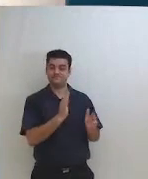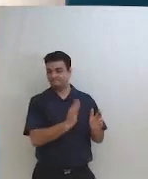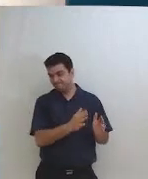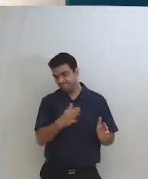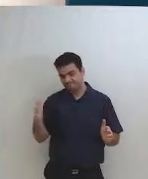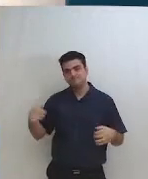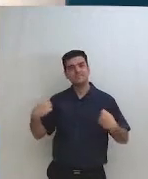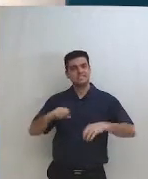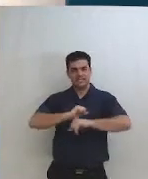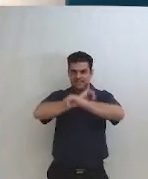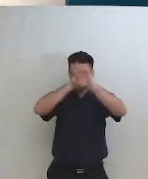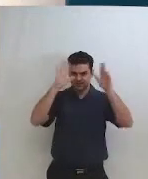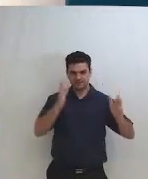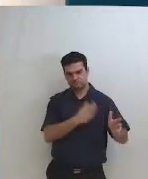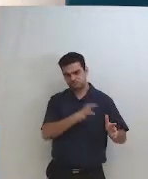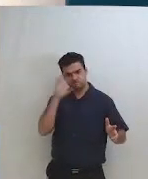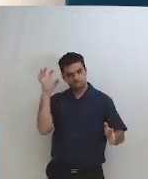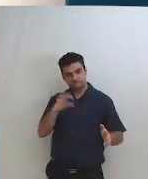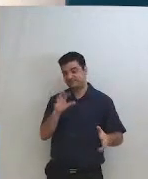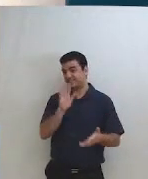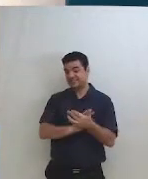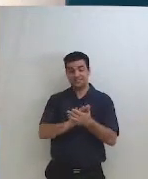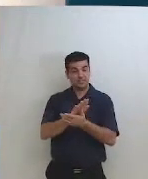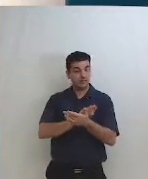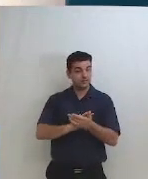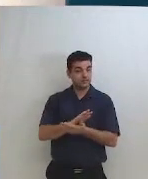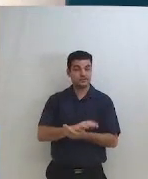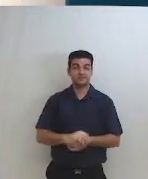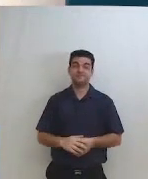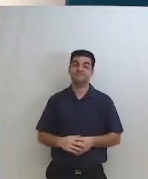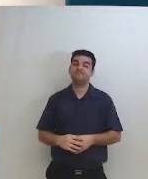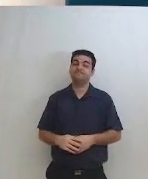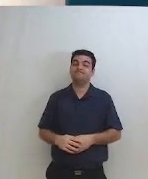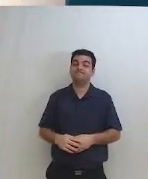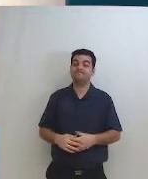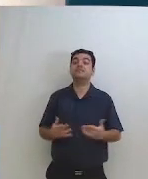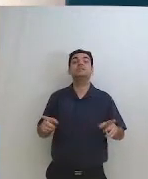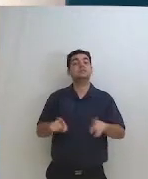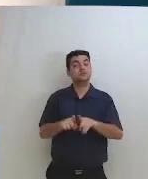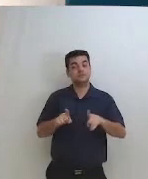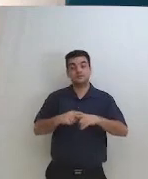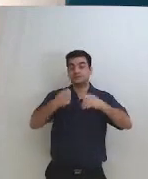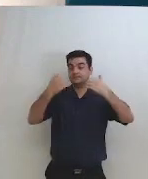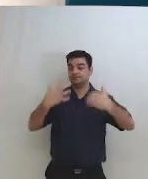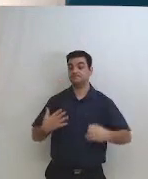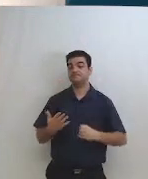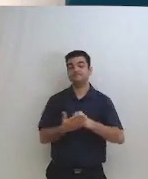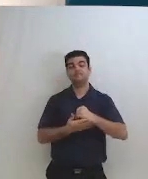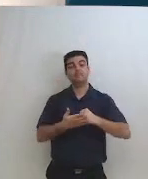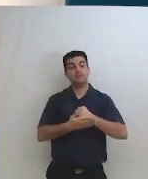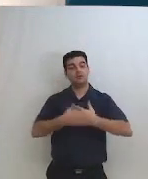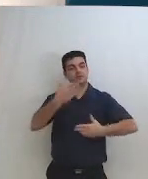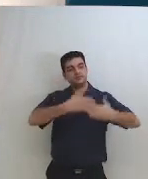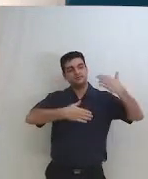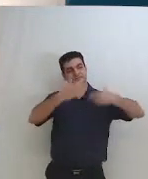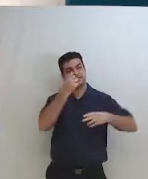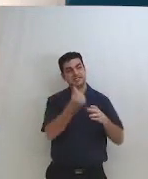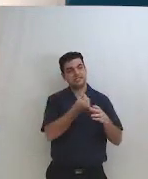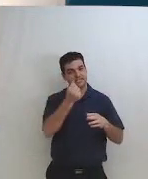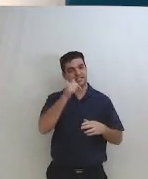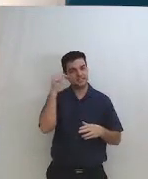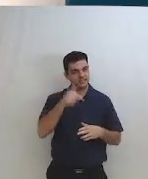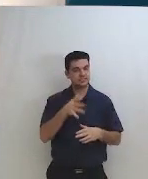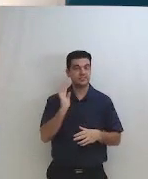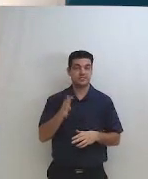da cadeia de custódia, inclusive invocando precedentes desta sexta turma, advindo do